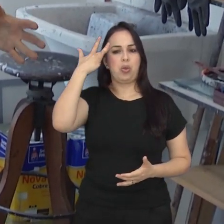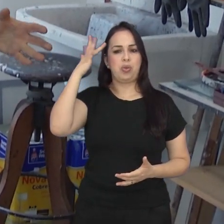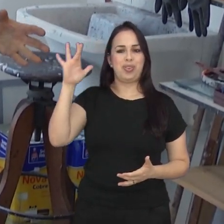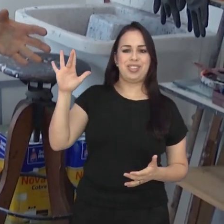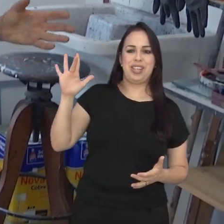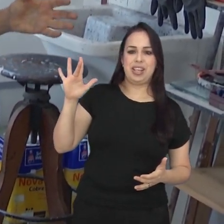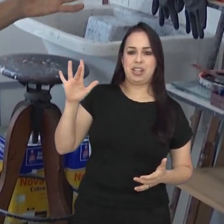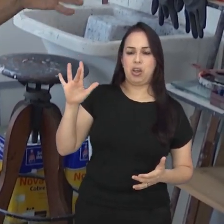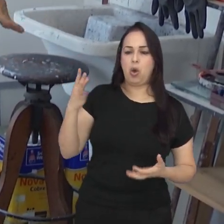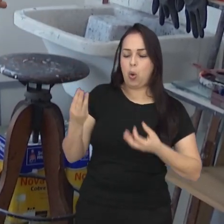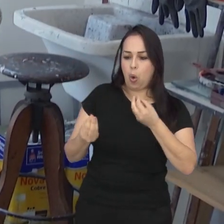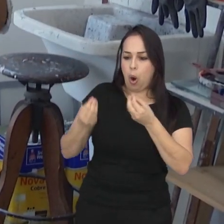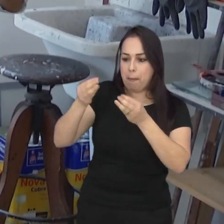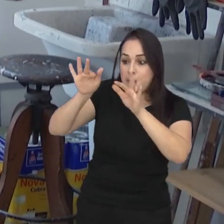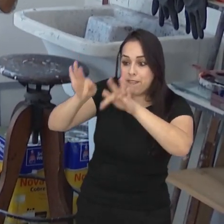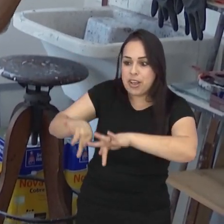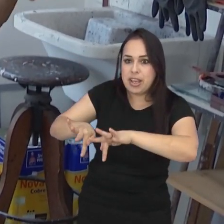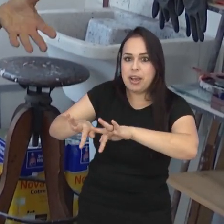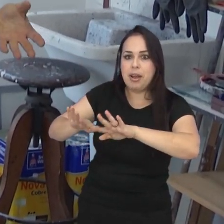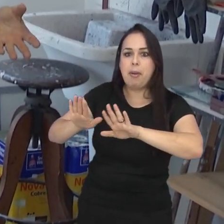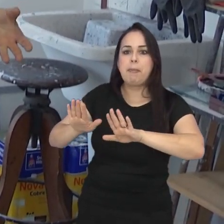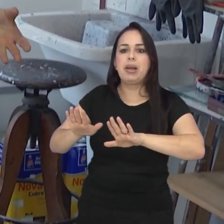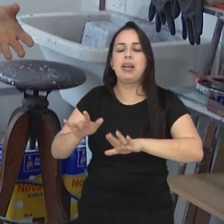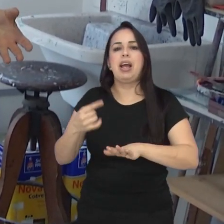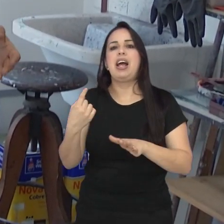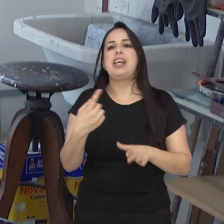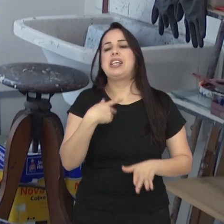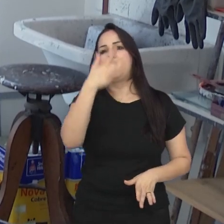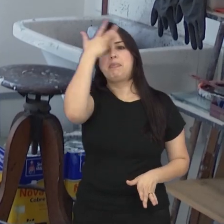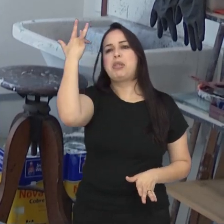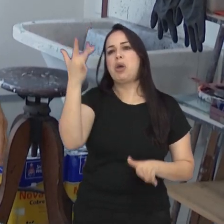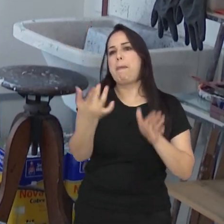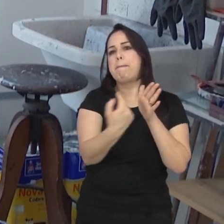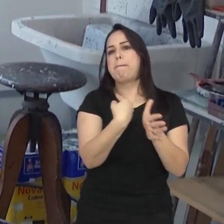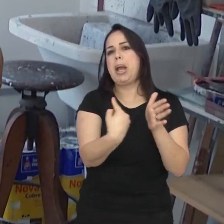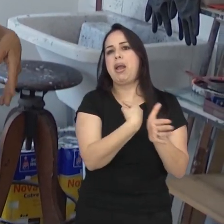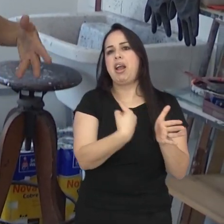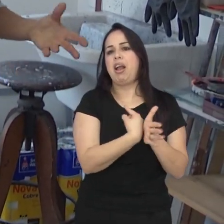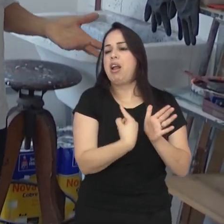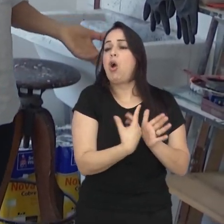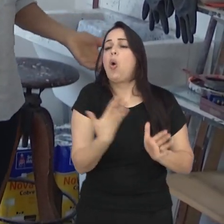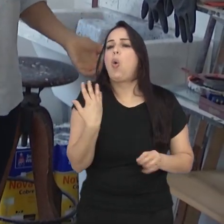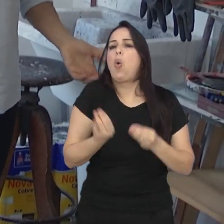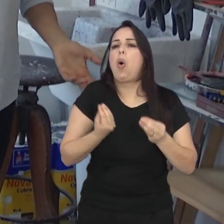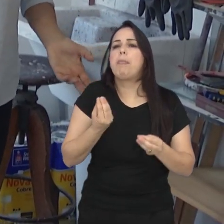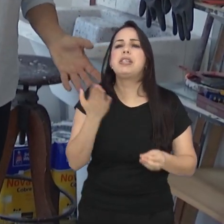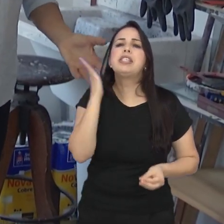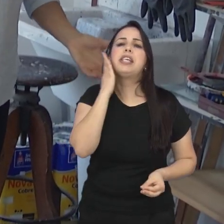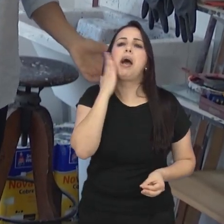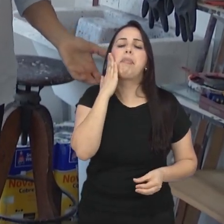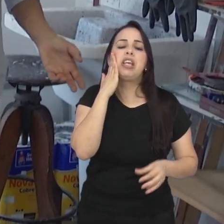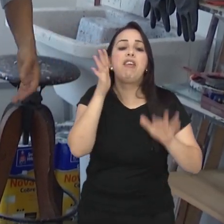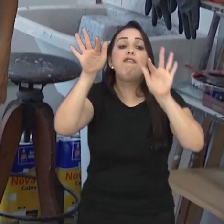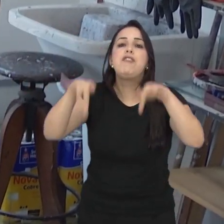Eu não sei o que vai finalizar o meu trabalho. Porque às vezes a pessoa pergunta, mas como que você sabe que terminou, né?